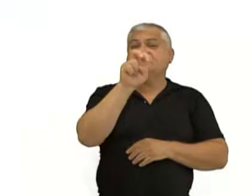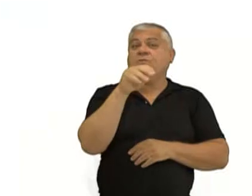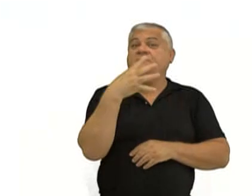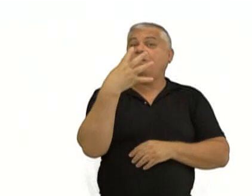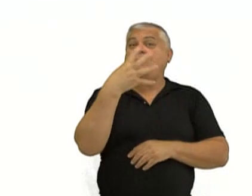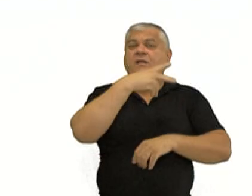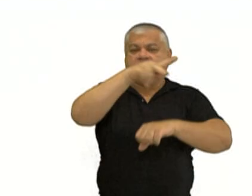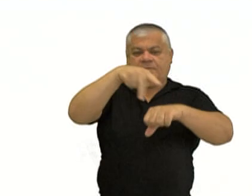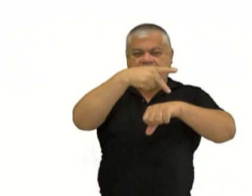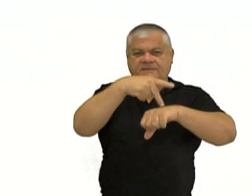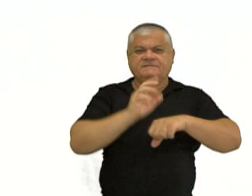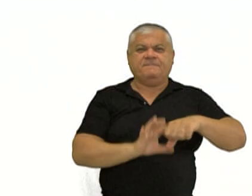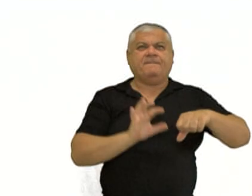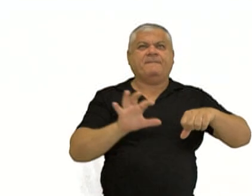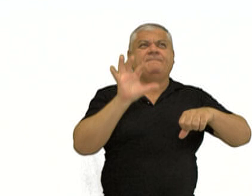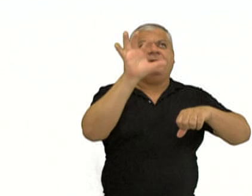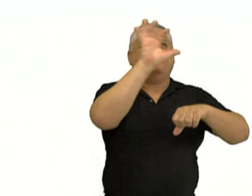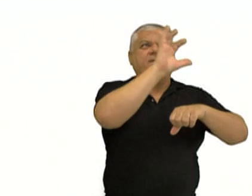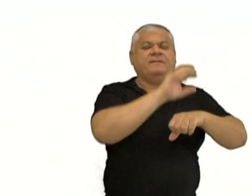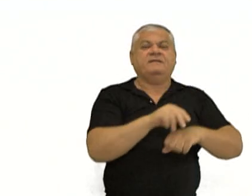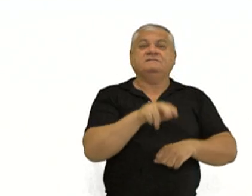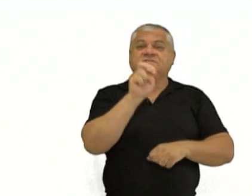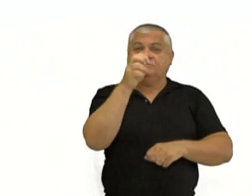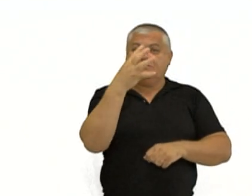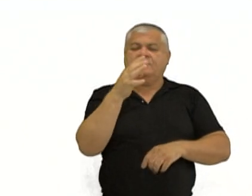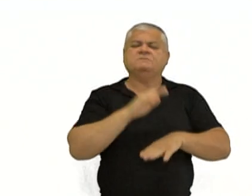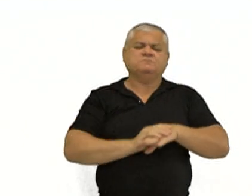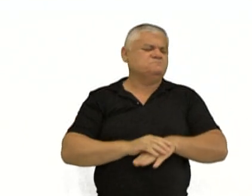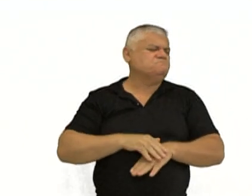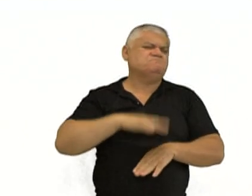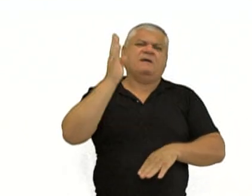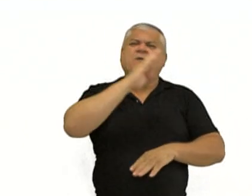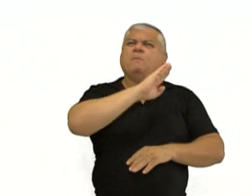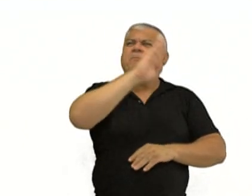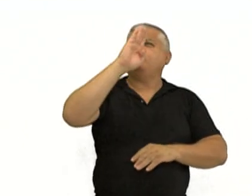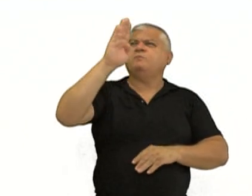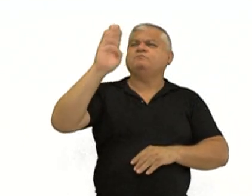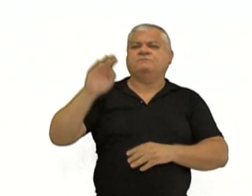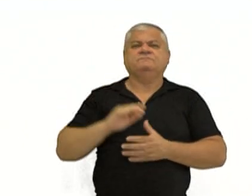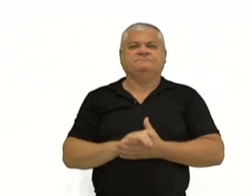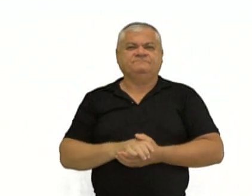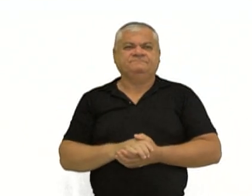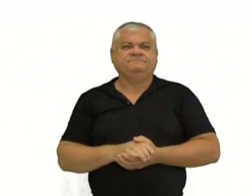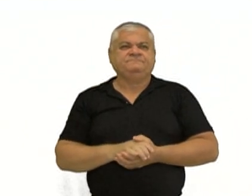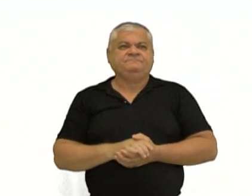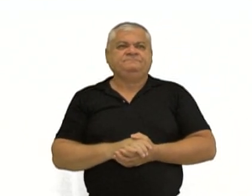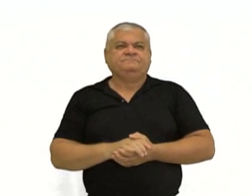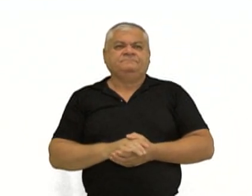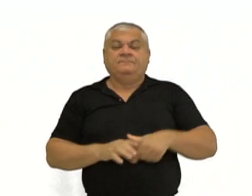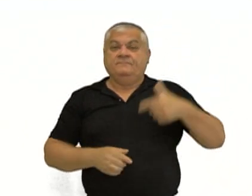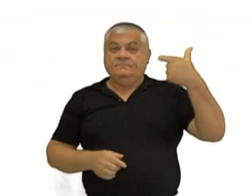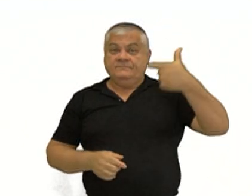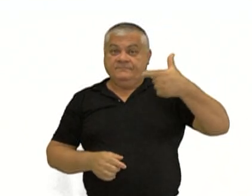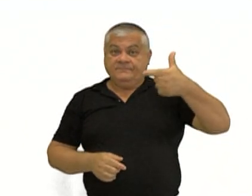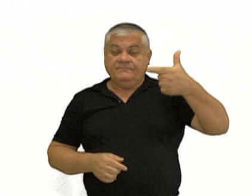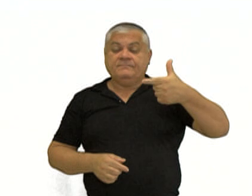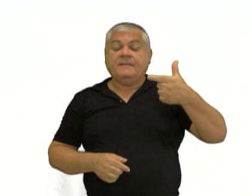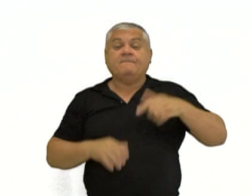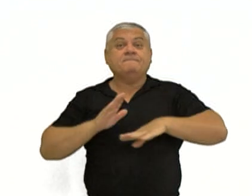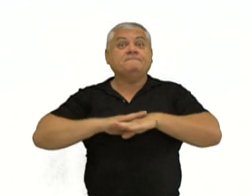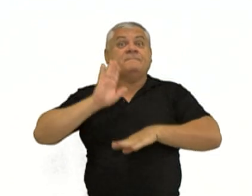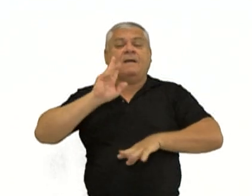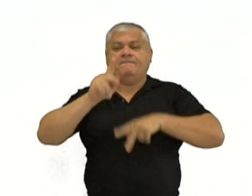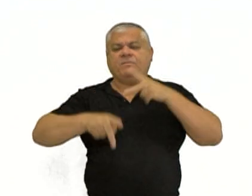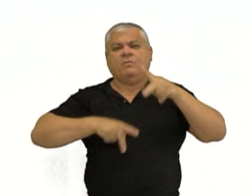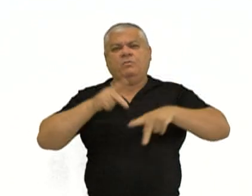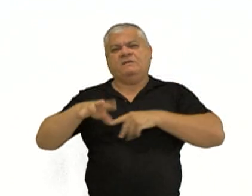54 países. O total é um continente que tem o maior número de países. É o segundo mais populoso, o